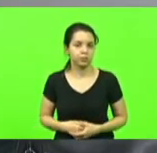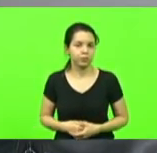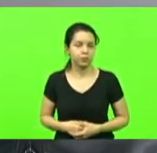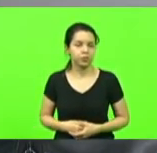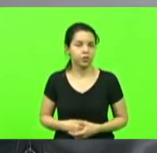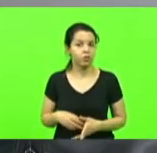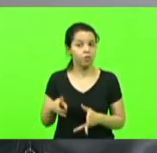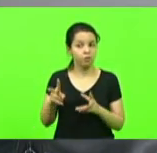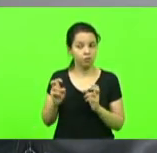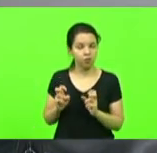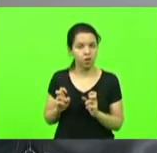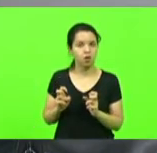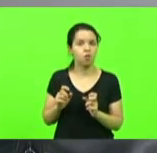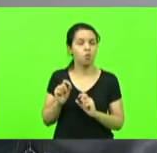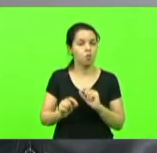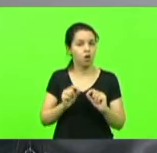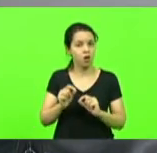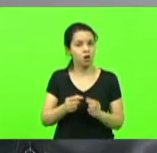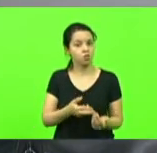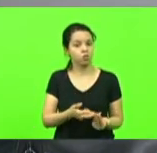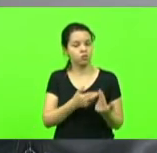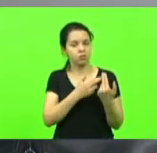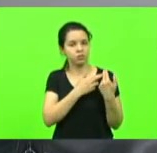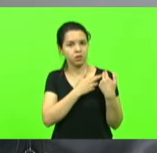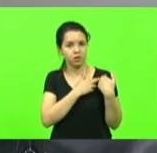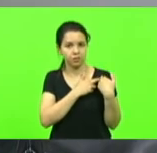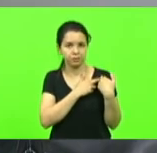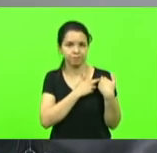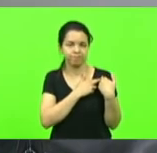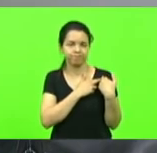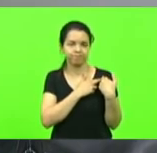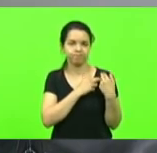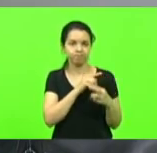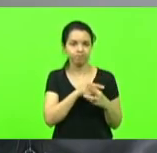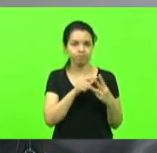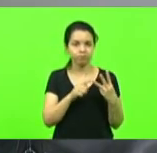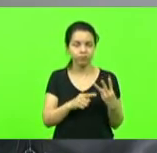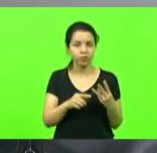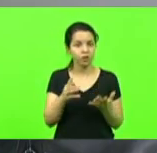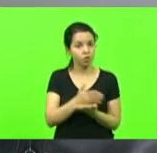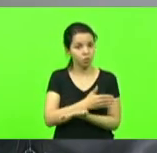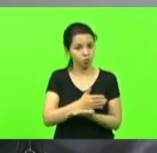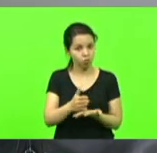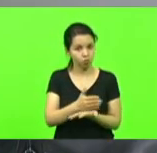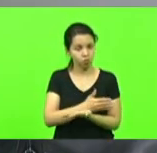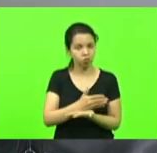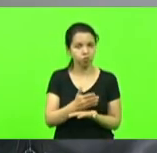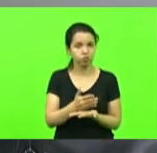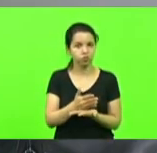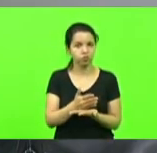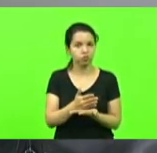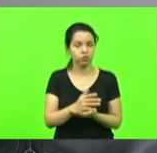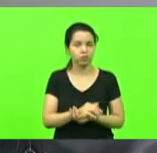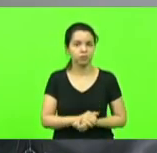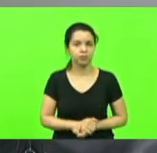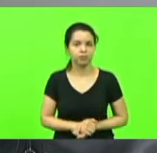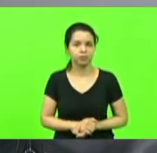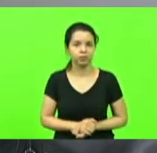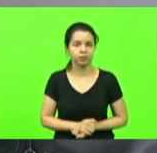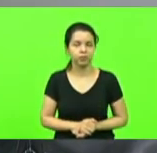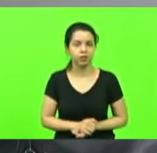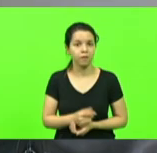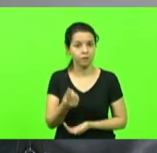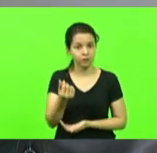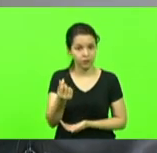uma responsabilidade dos três entes, alguns apenas na questão do